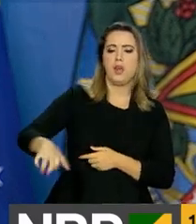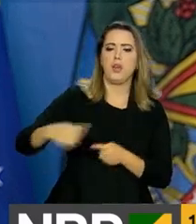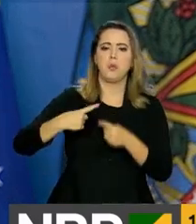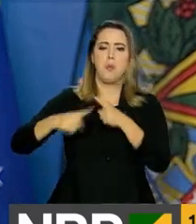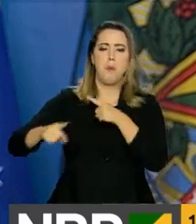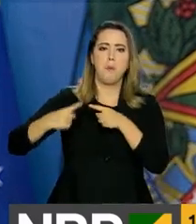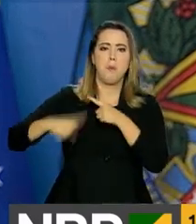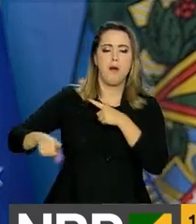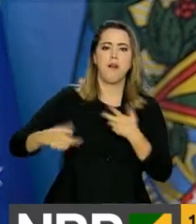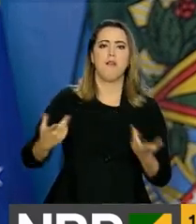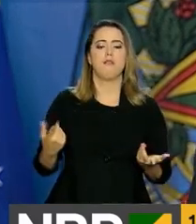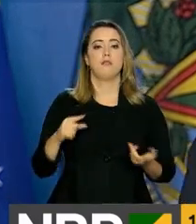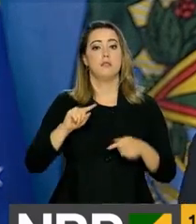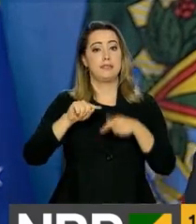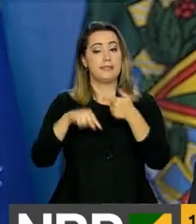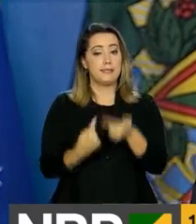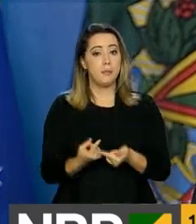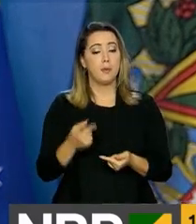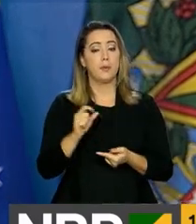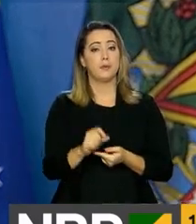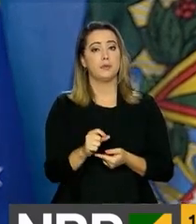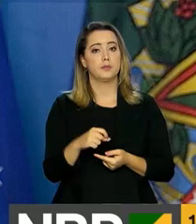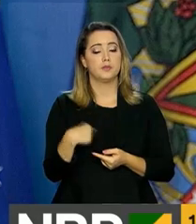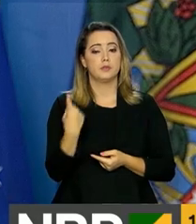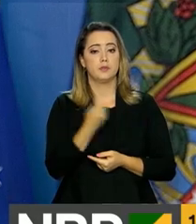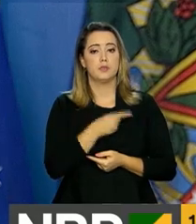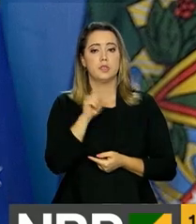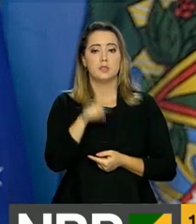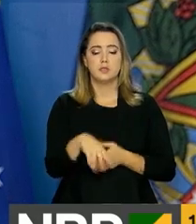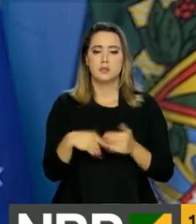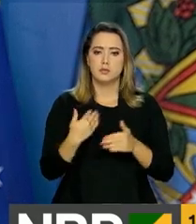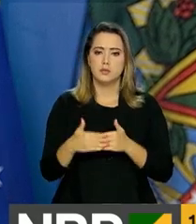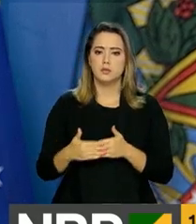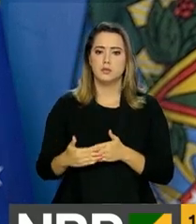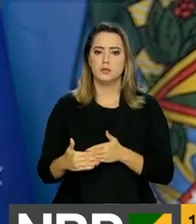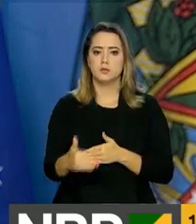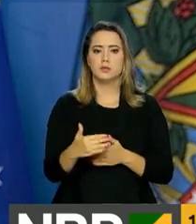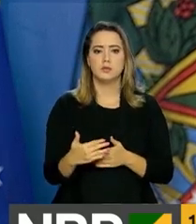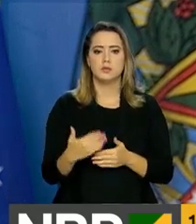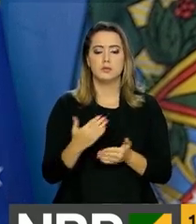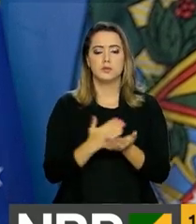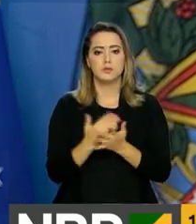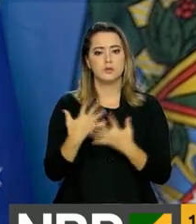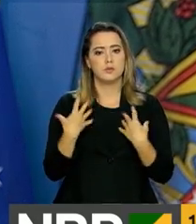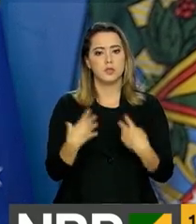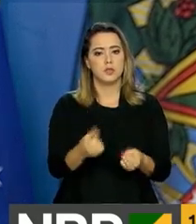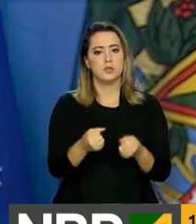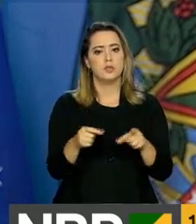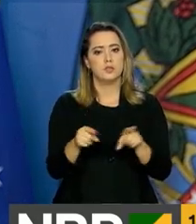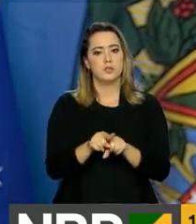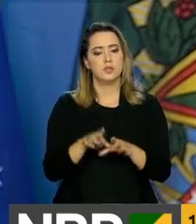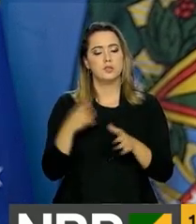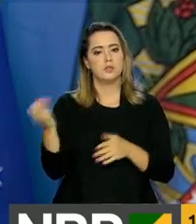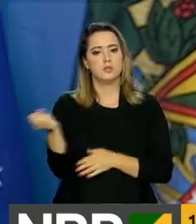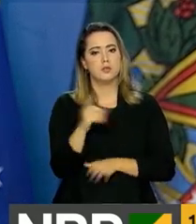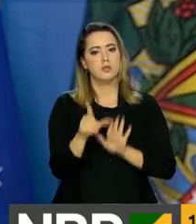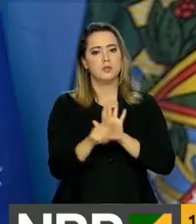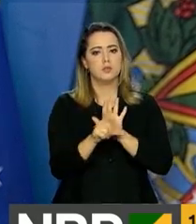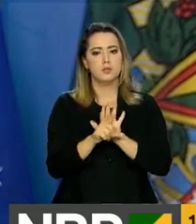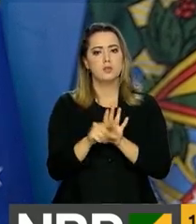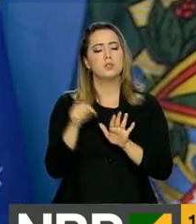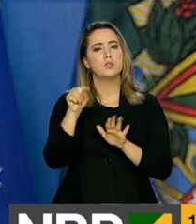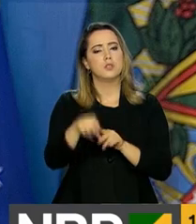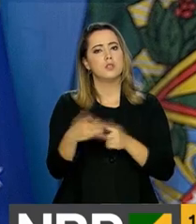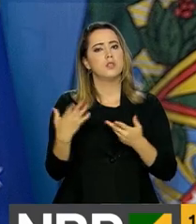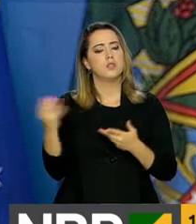logo depois e nós vamos completar meus amigos esta esta fórmula reformista que nós